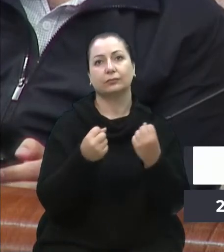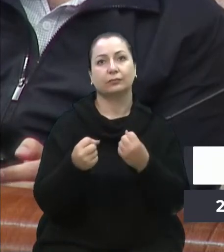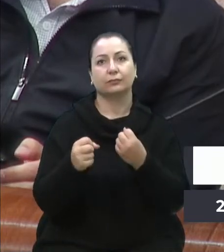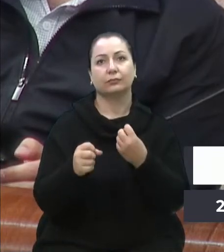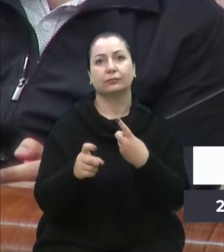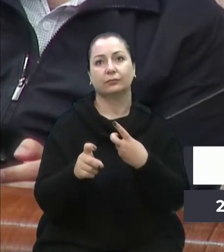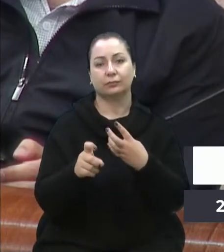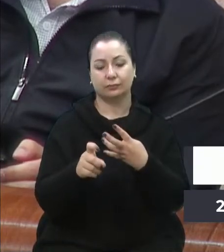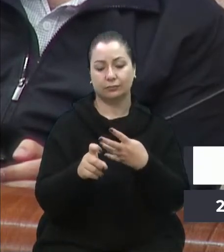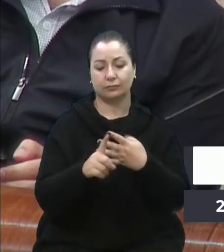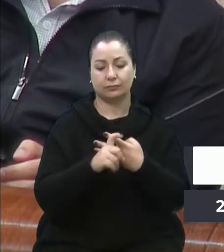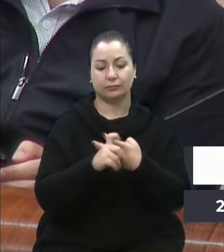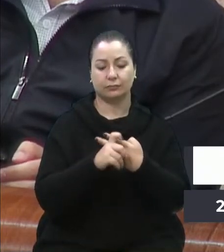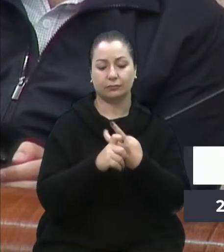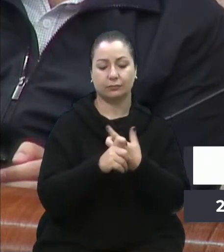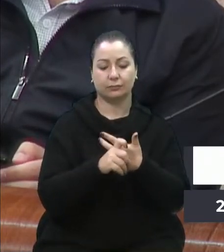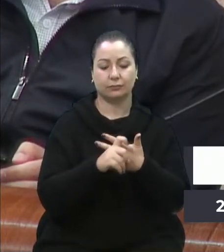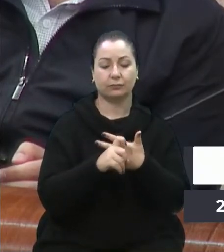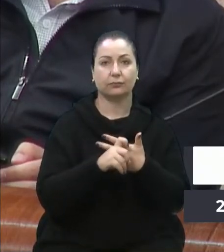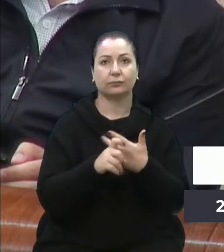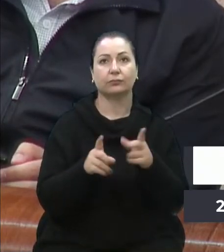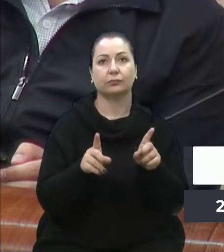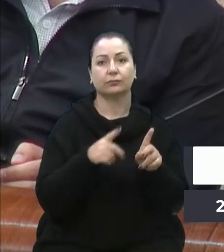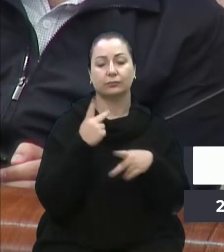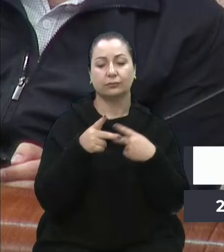revoga dispositivos da Lei número